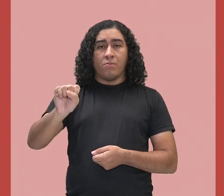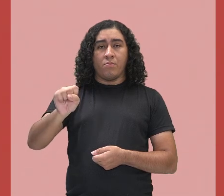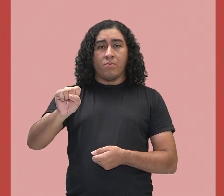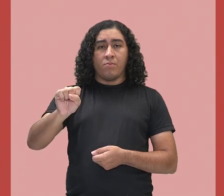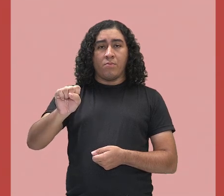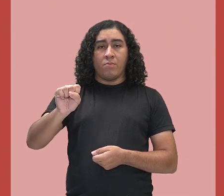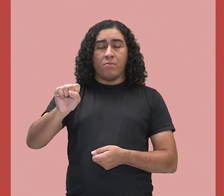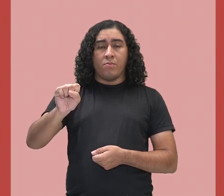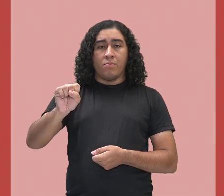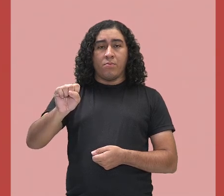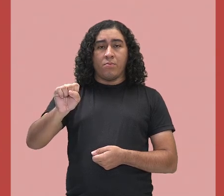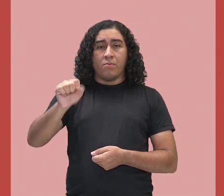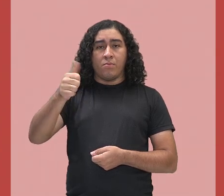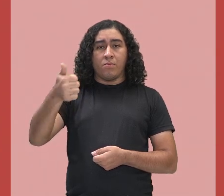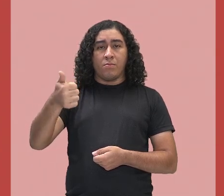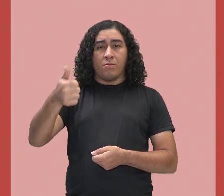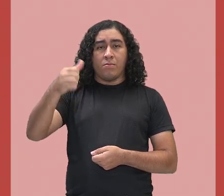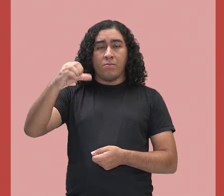18,